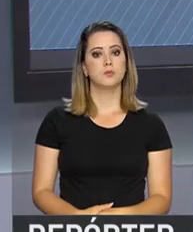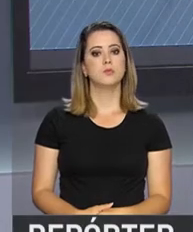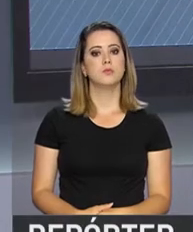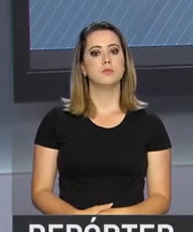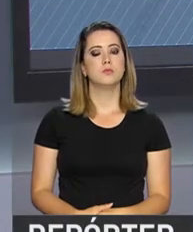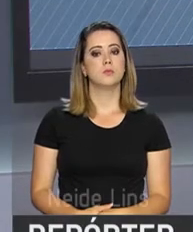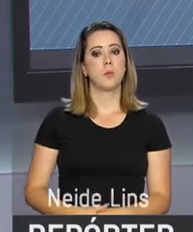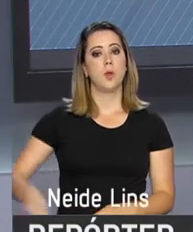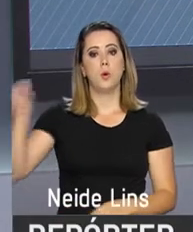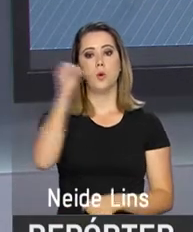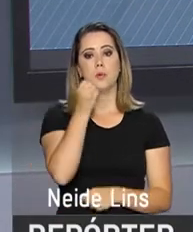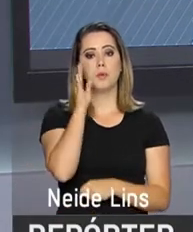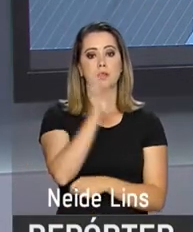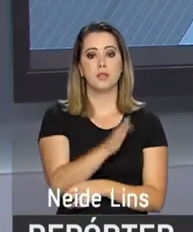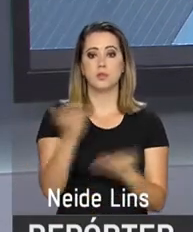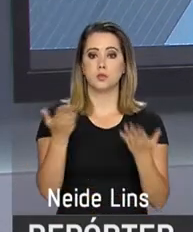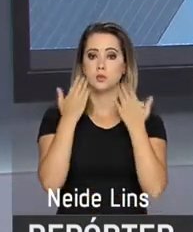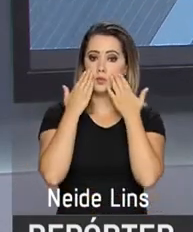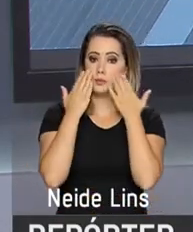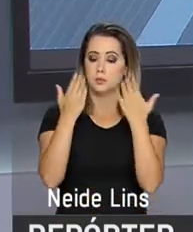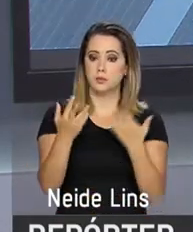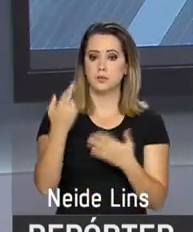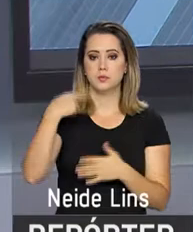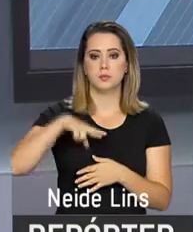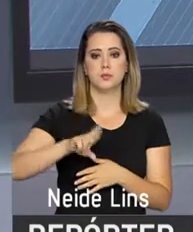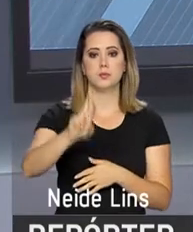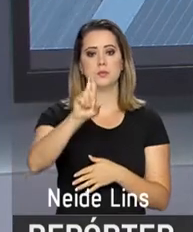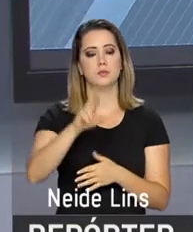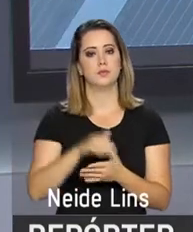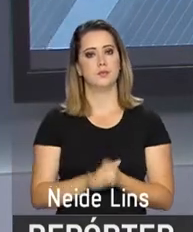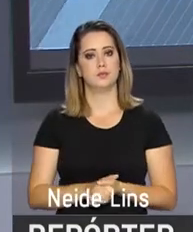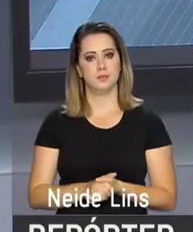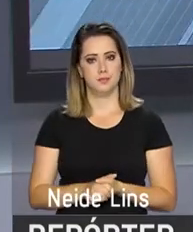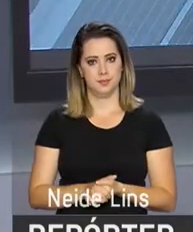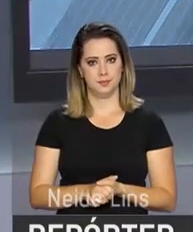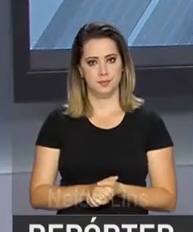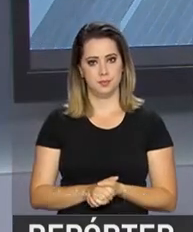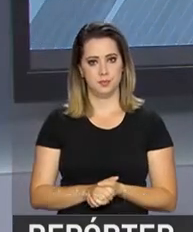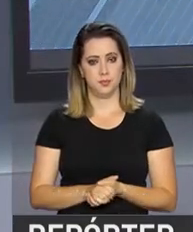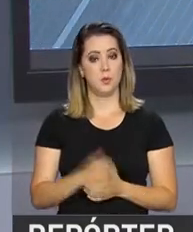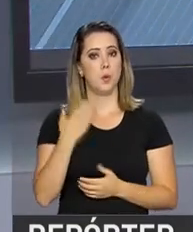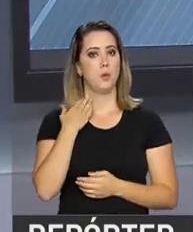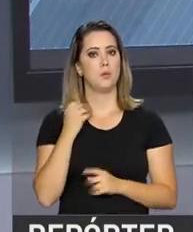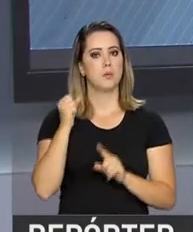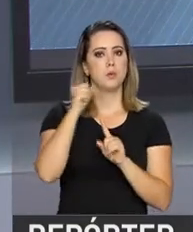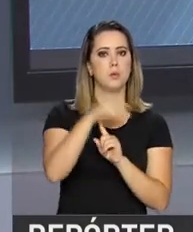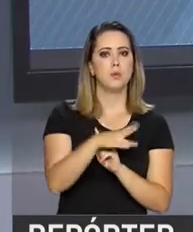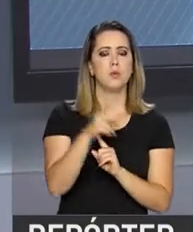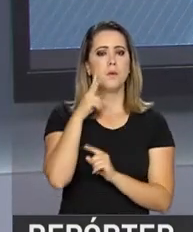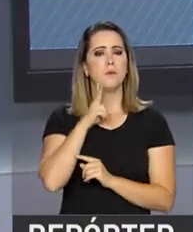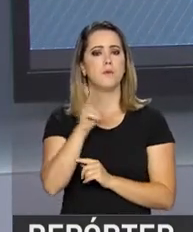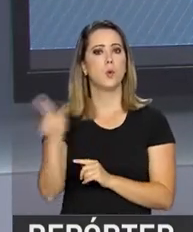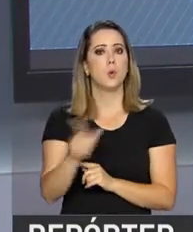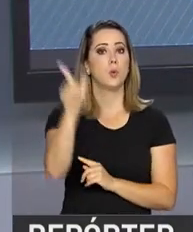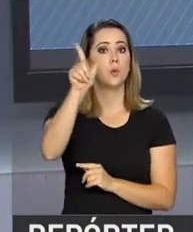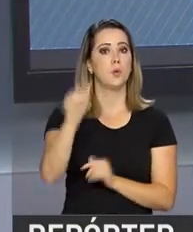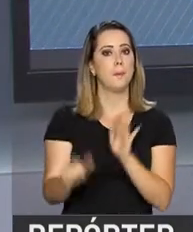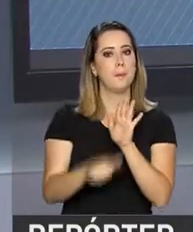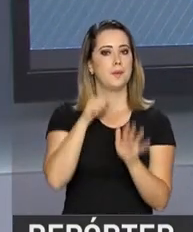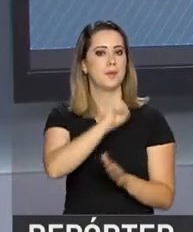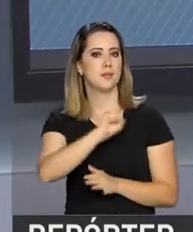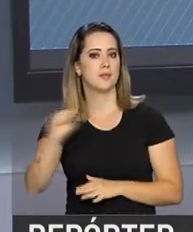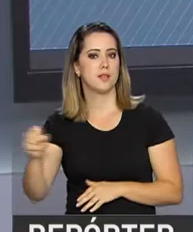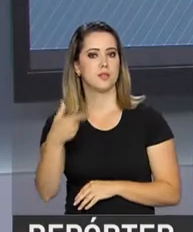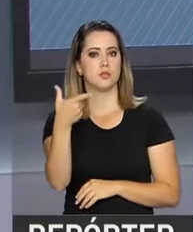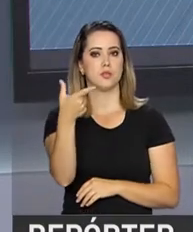olá boa tarde começa agora mais uma edição do repórter nbr o banco central registrou lucro no primeiro